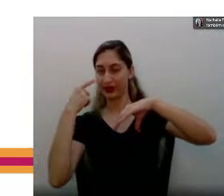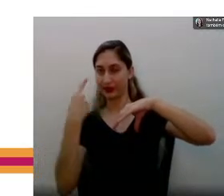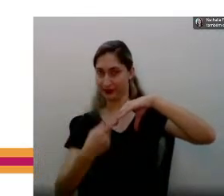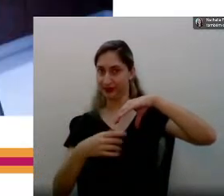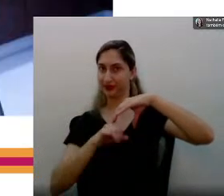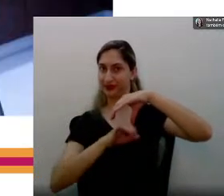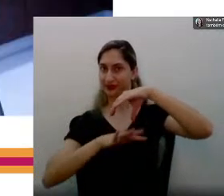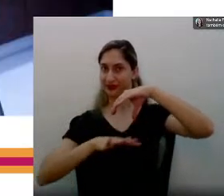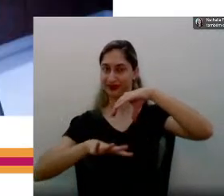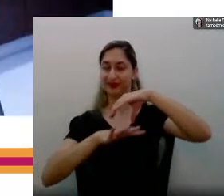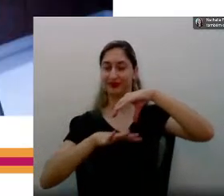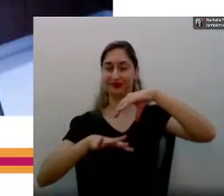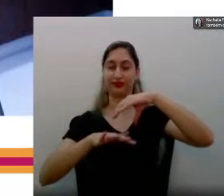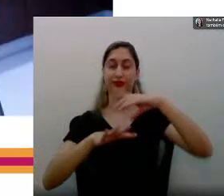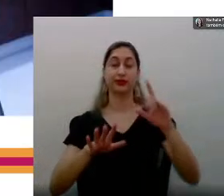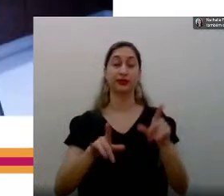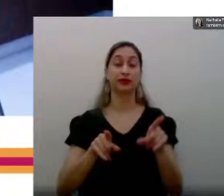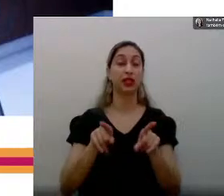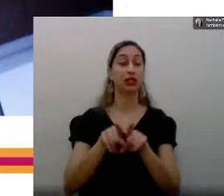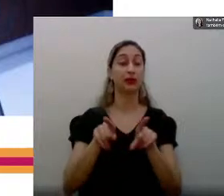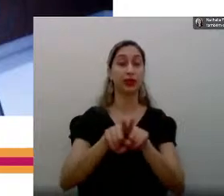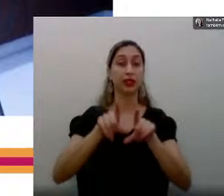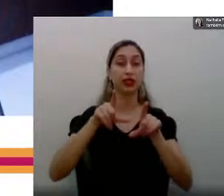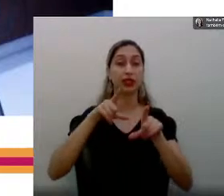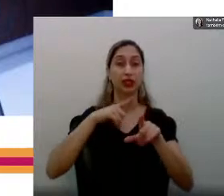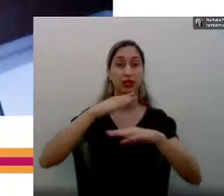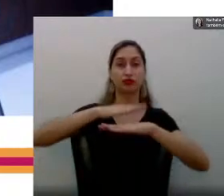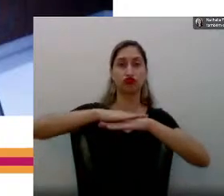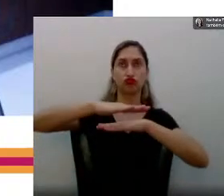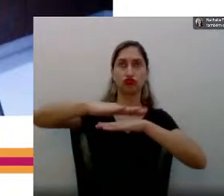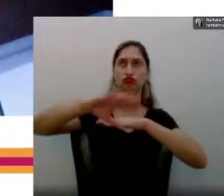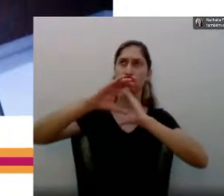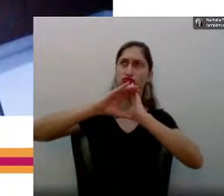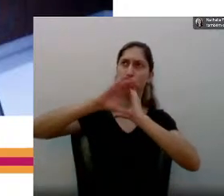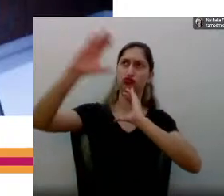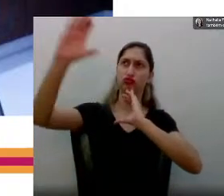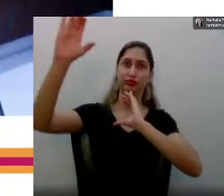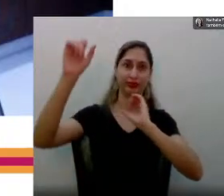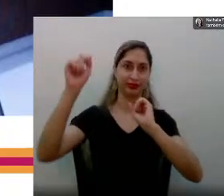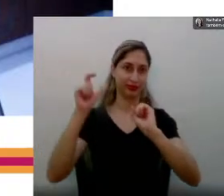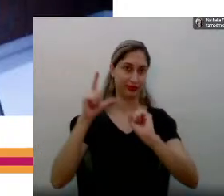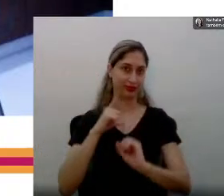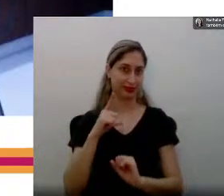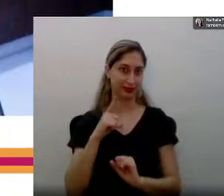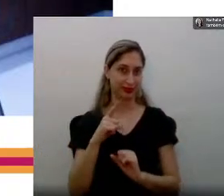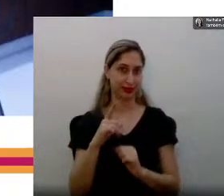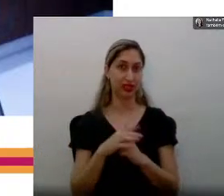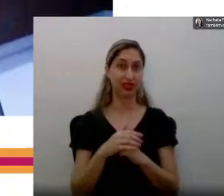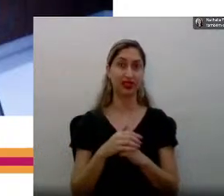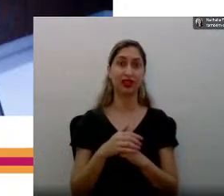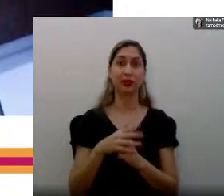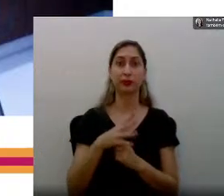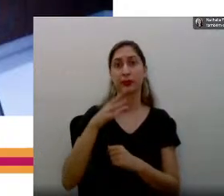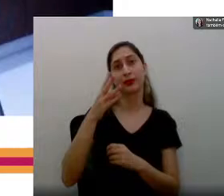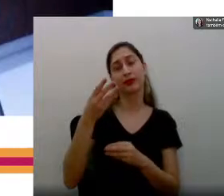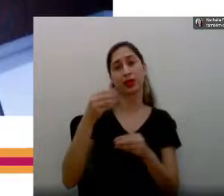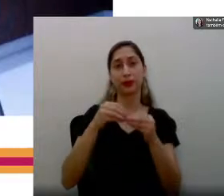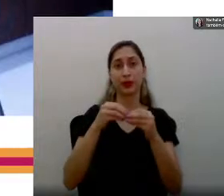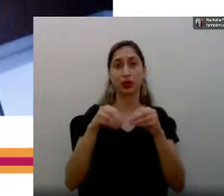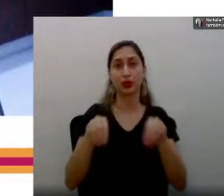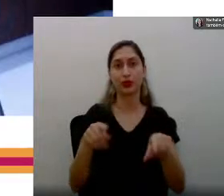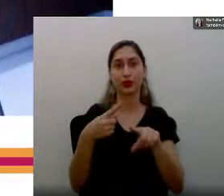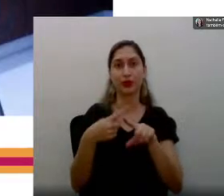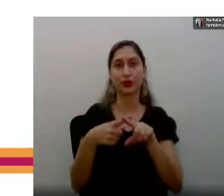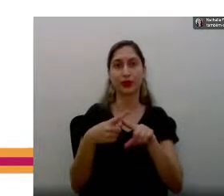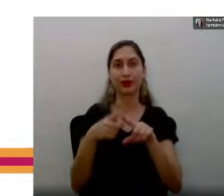e aí a gente tem o nosso Terraço astronômico tá que é um pouco prejudicado por que faz quando a gente está na Praça da Liberdade